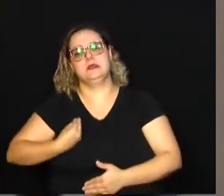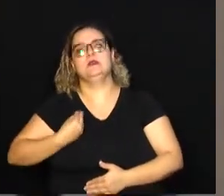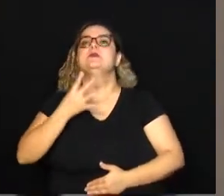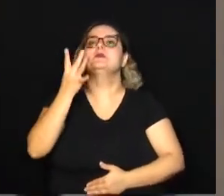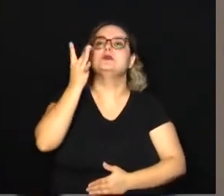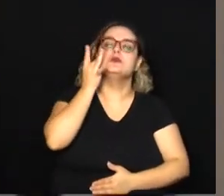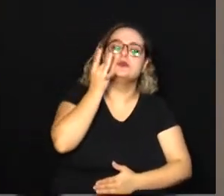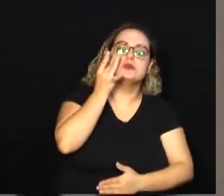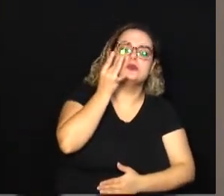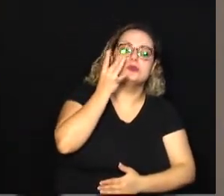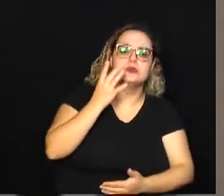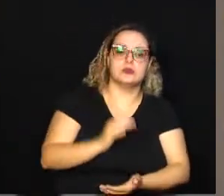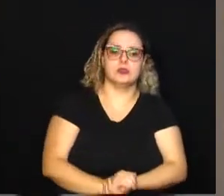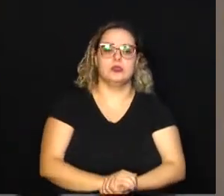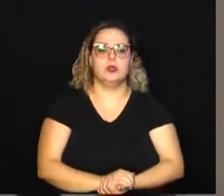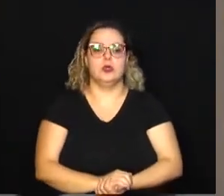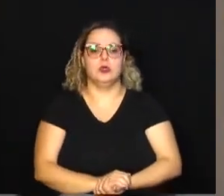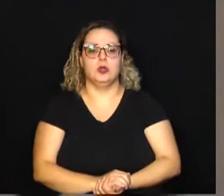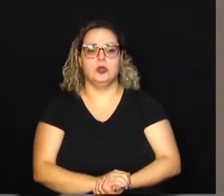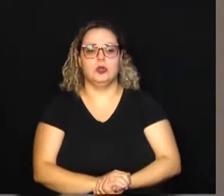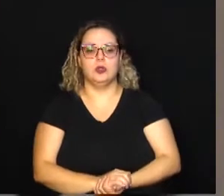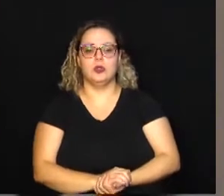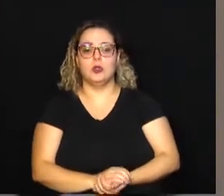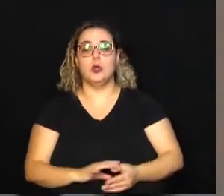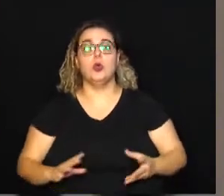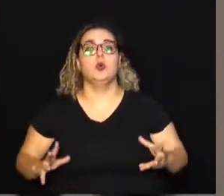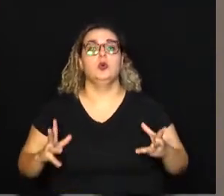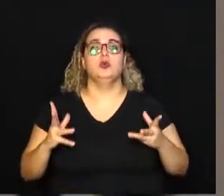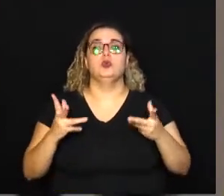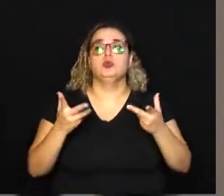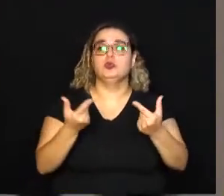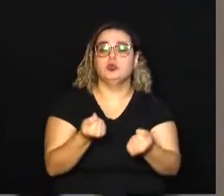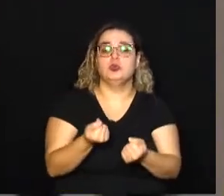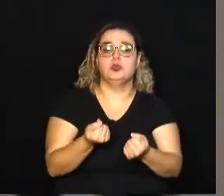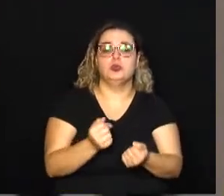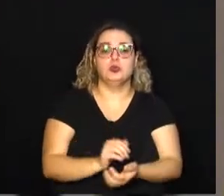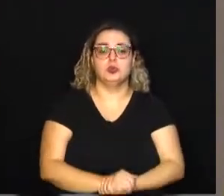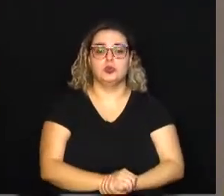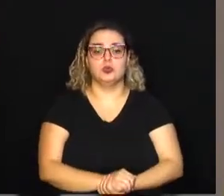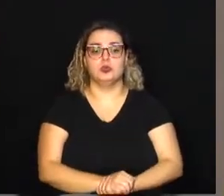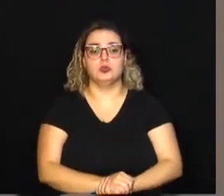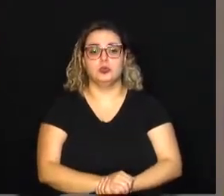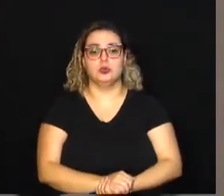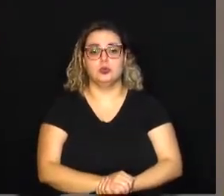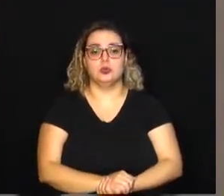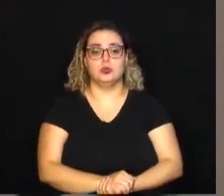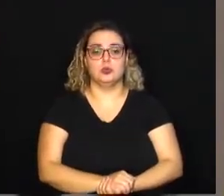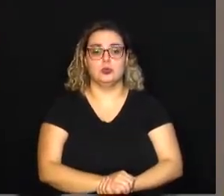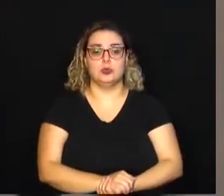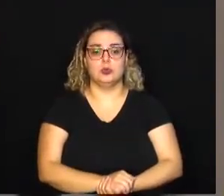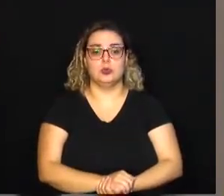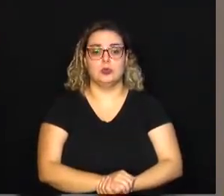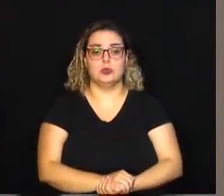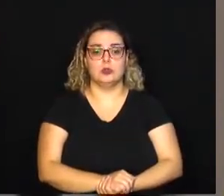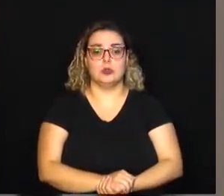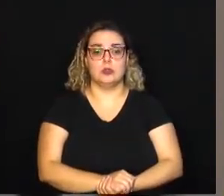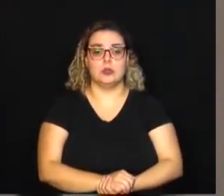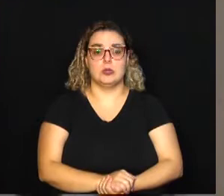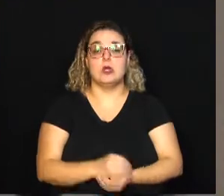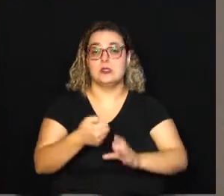esse cerceamento que é próprio da maioria, né, do modo de ensinar nas